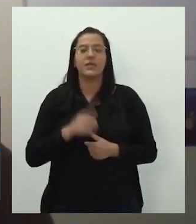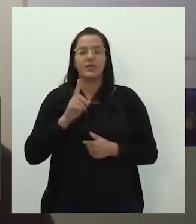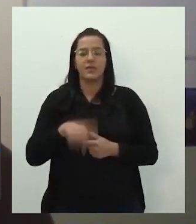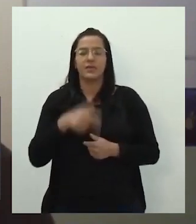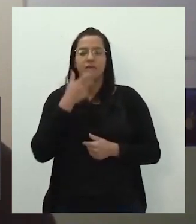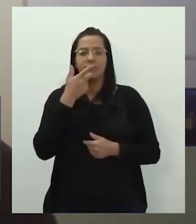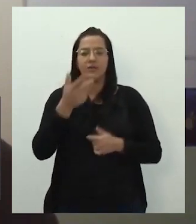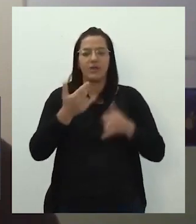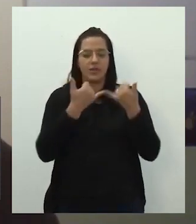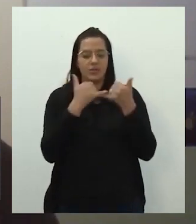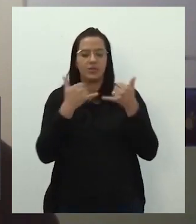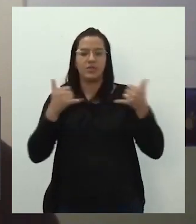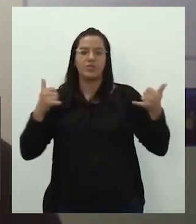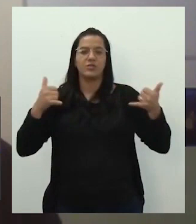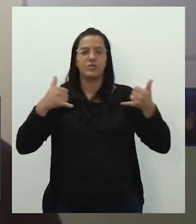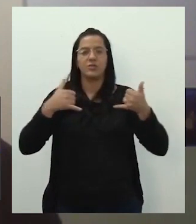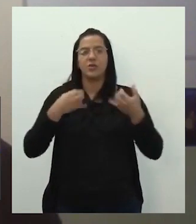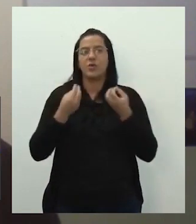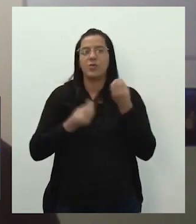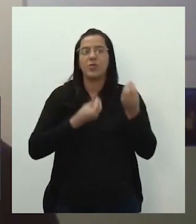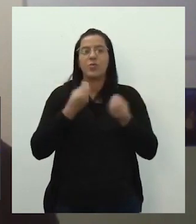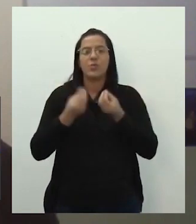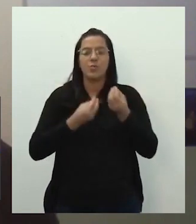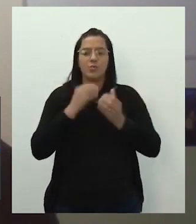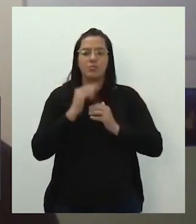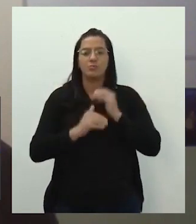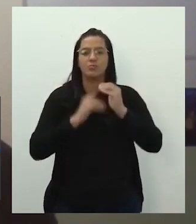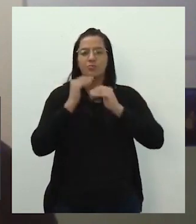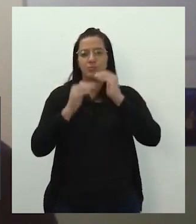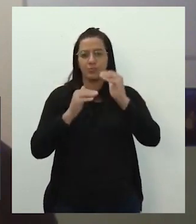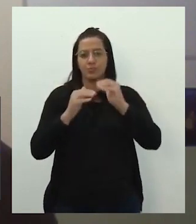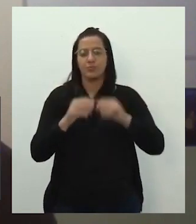geração de energia. Aí, inicialmente,